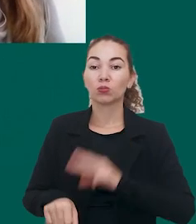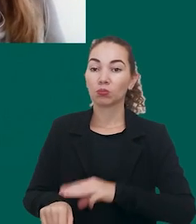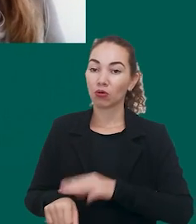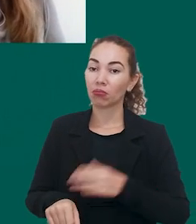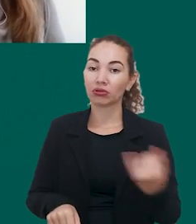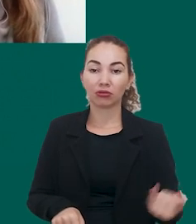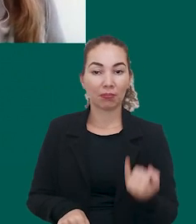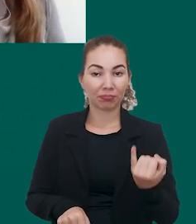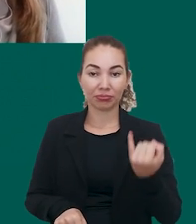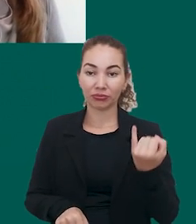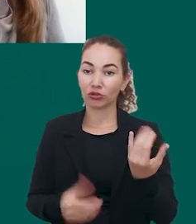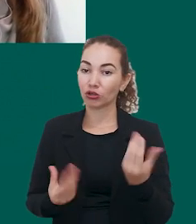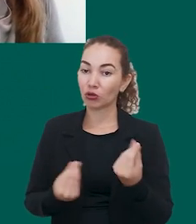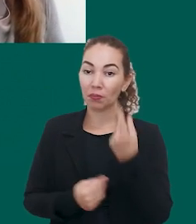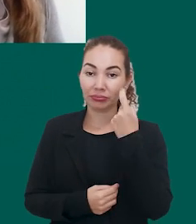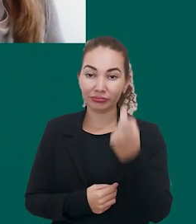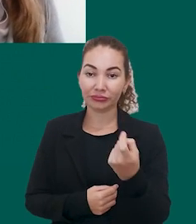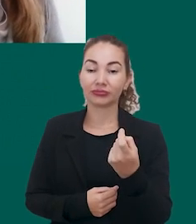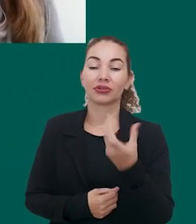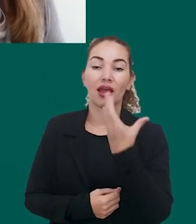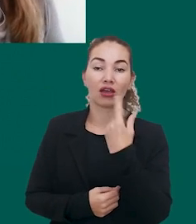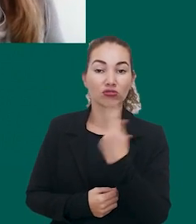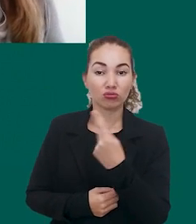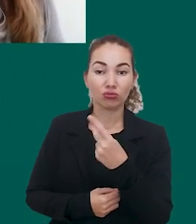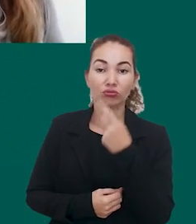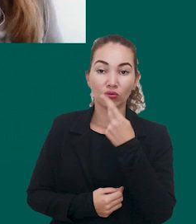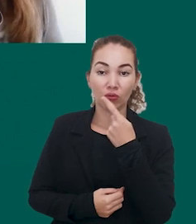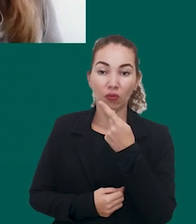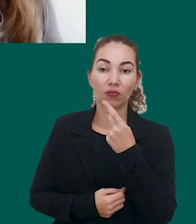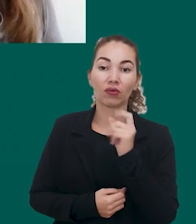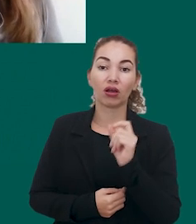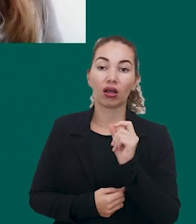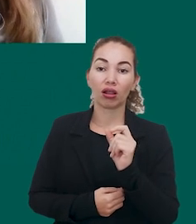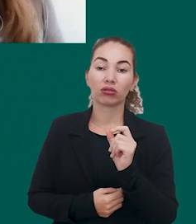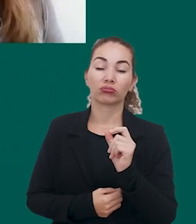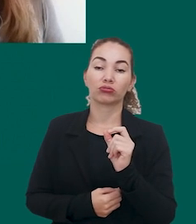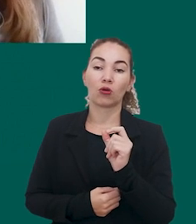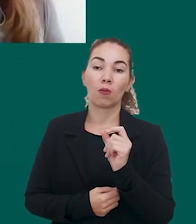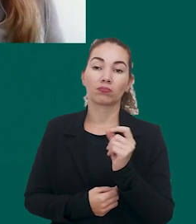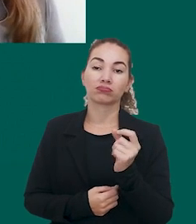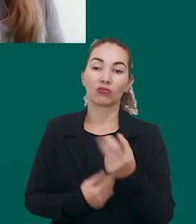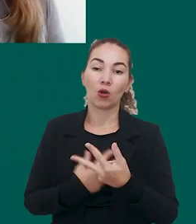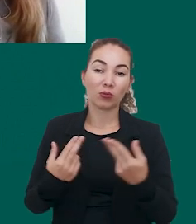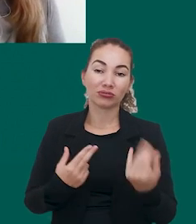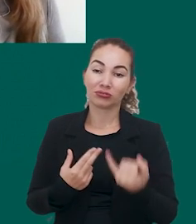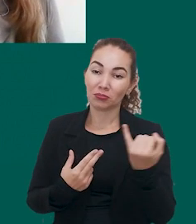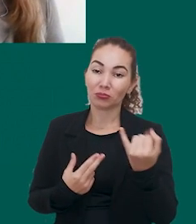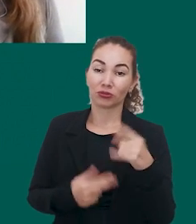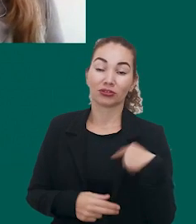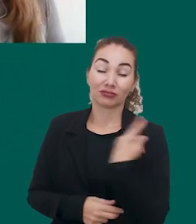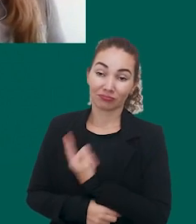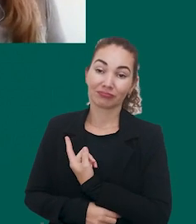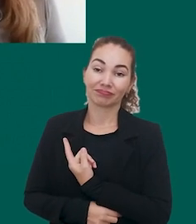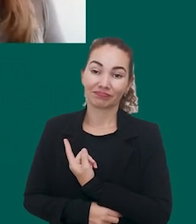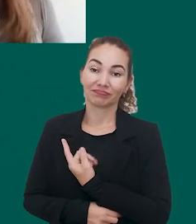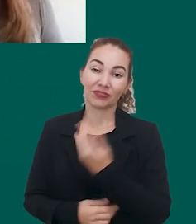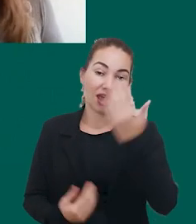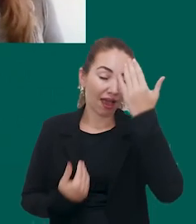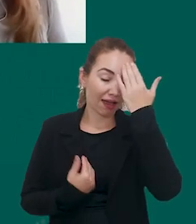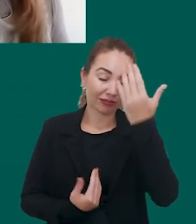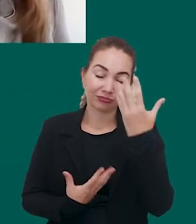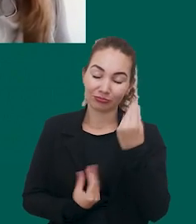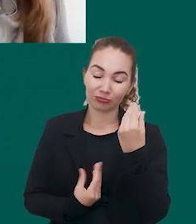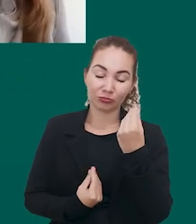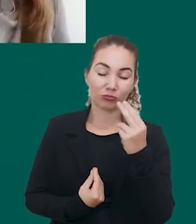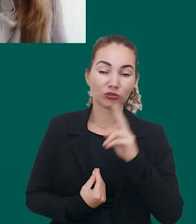muito importante, muito interessante, assim, eu acho que tu trouxe considerações bem interessantes. Eu agradeço